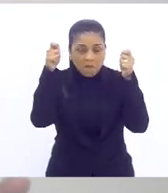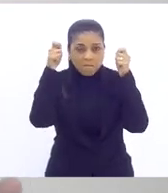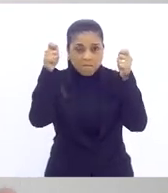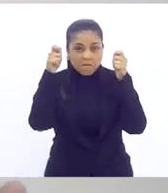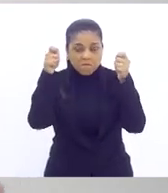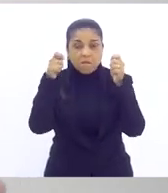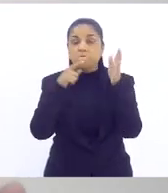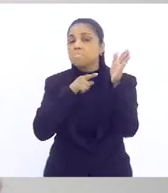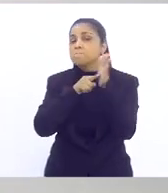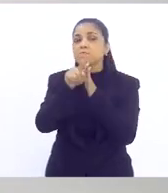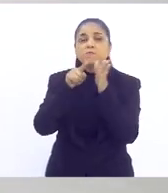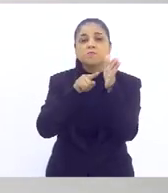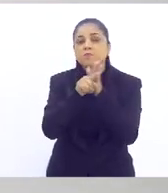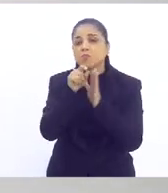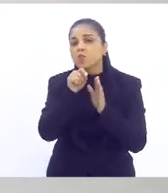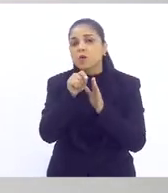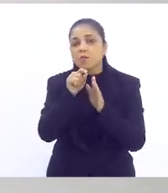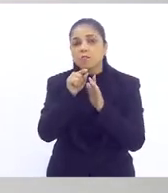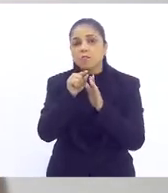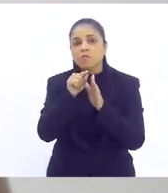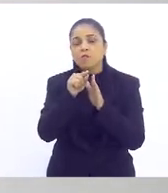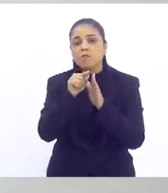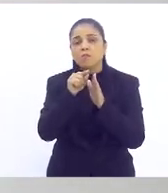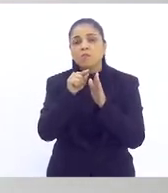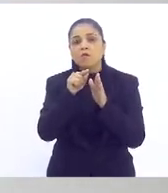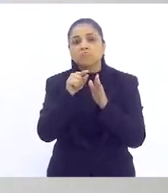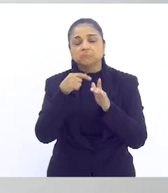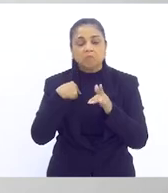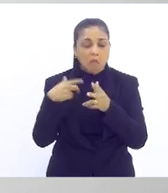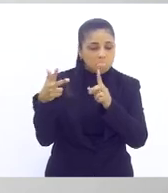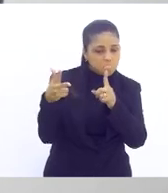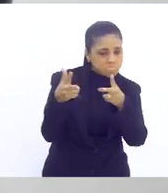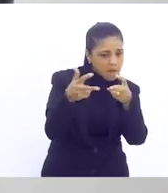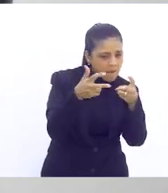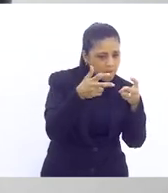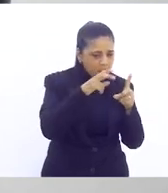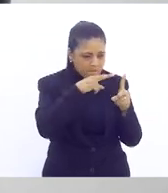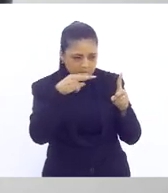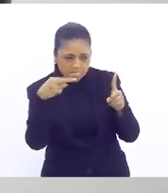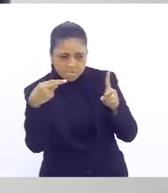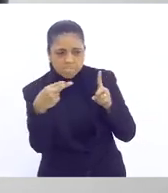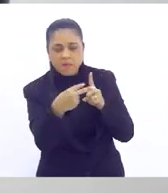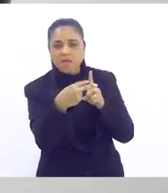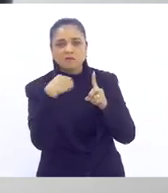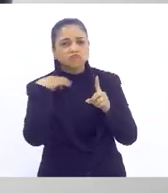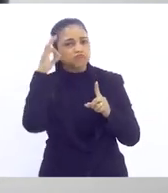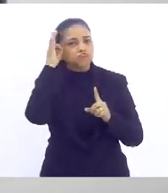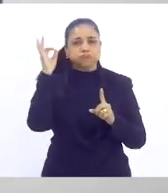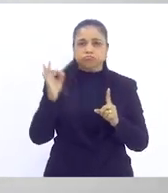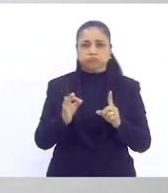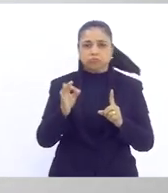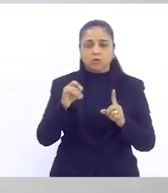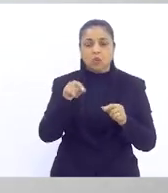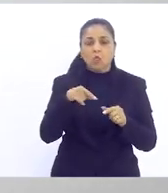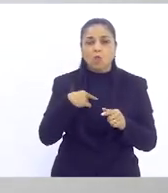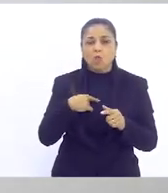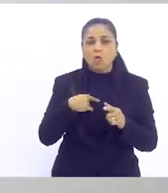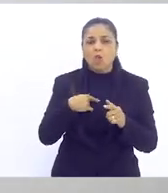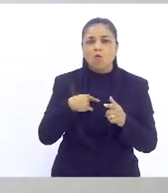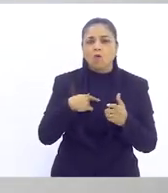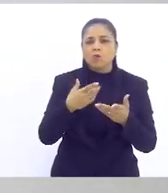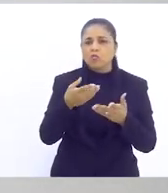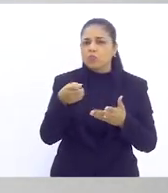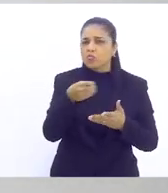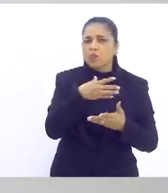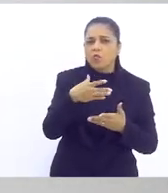questionando por exemplo uma posição a nosso ver absolutamente incompreensível de um recém diretor da Petrobras dizendo